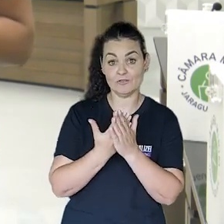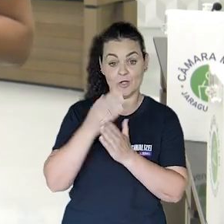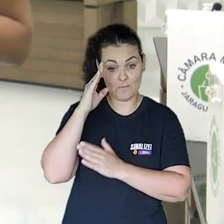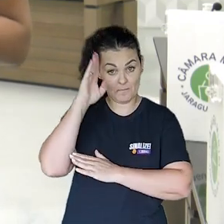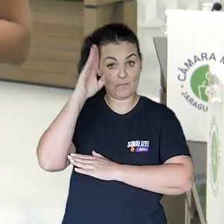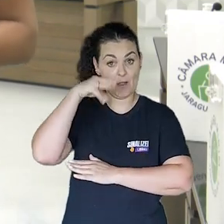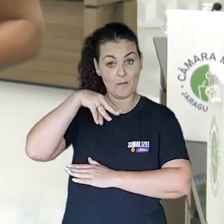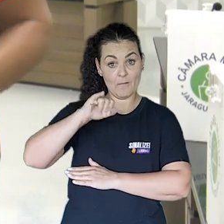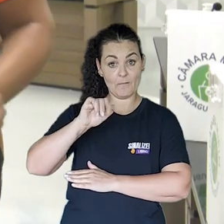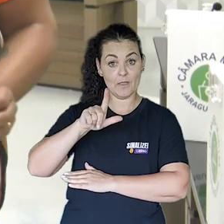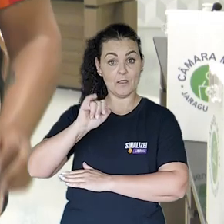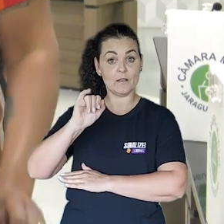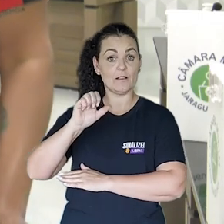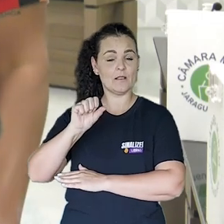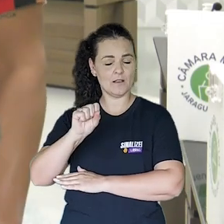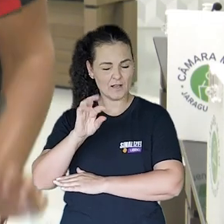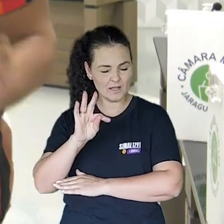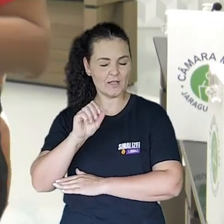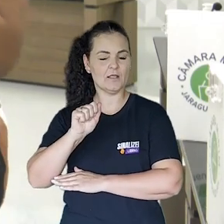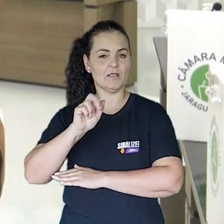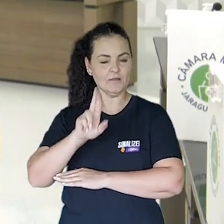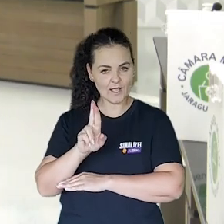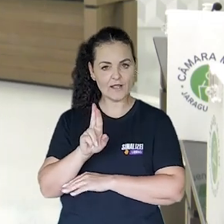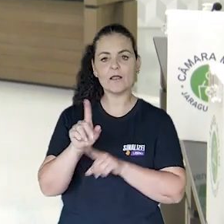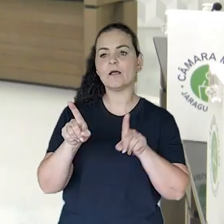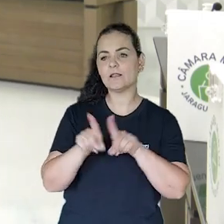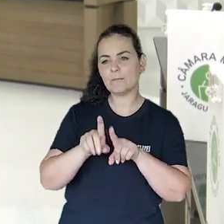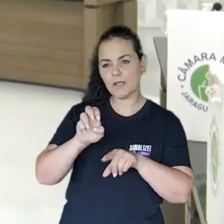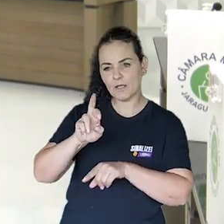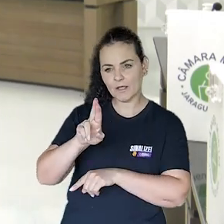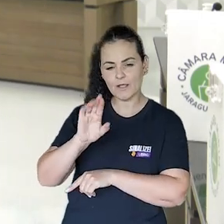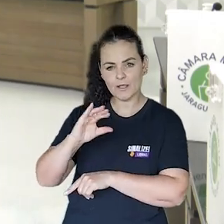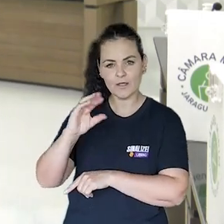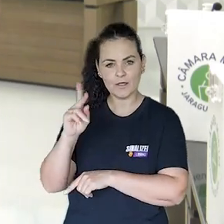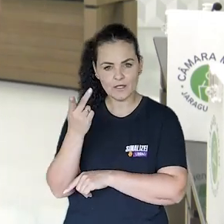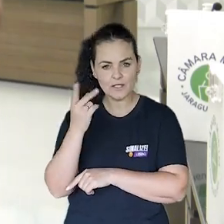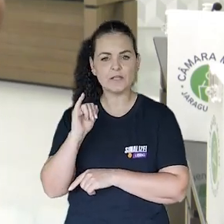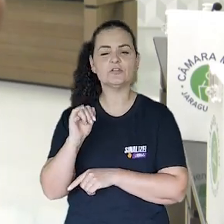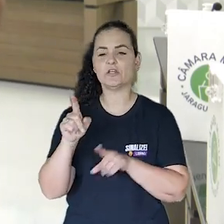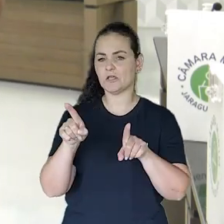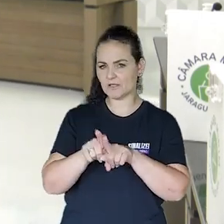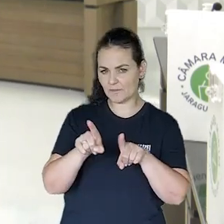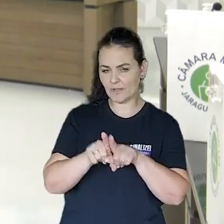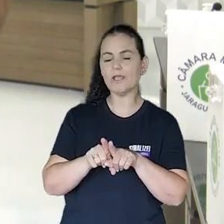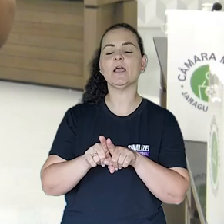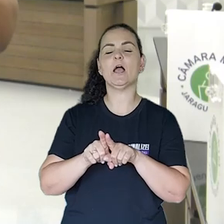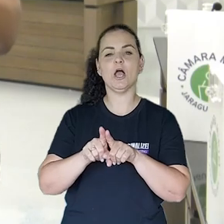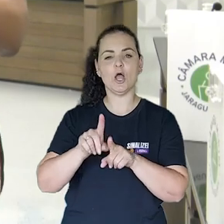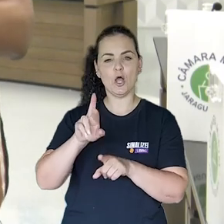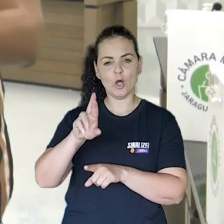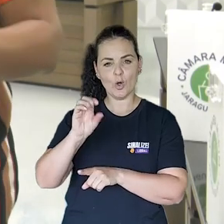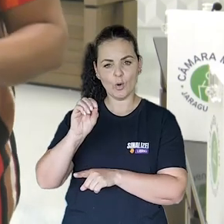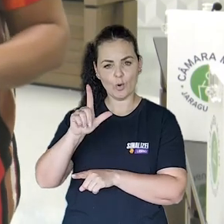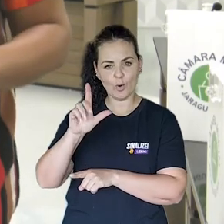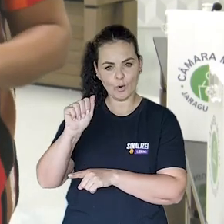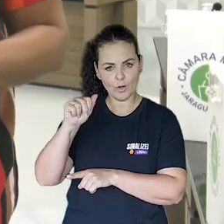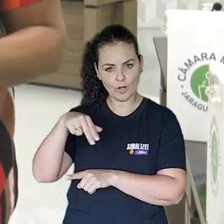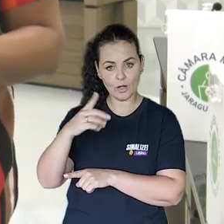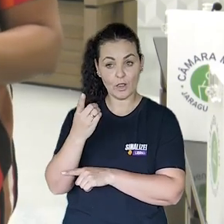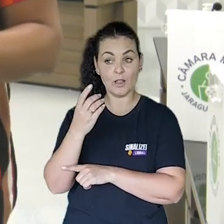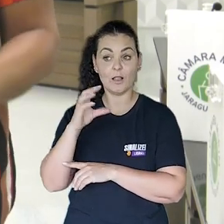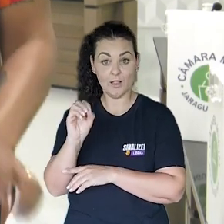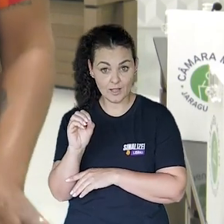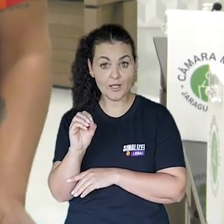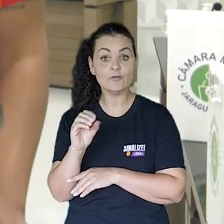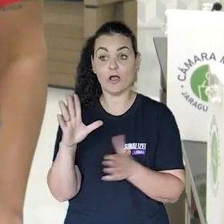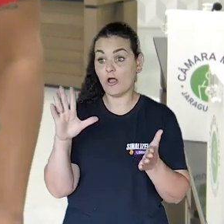Roland Dorbusch, que vem também, né, fez a sua inscrição e almeja aqui uma das vagas. Então, colocando o último